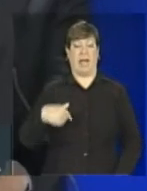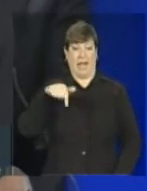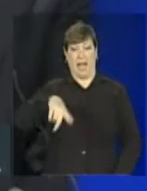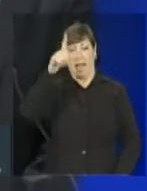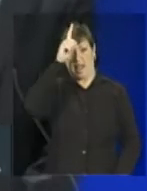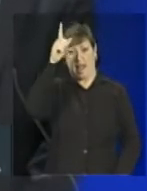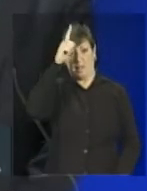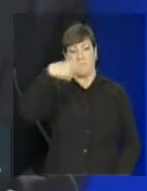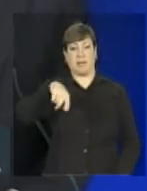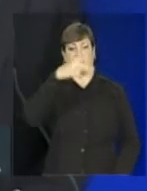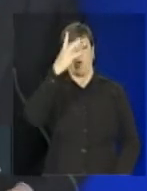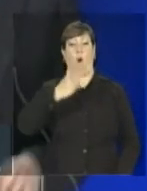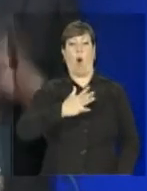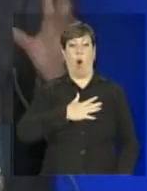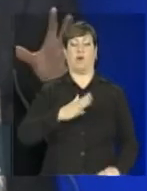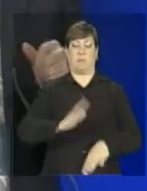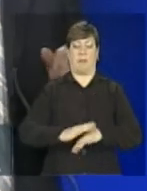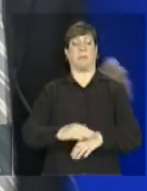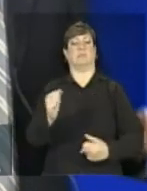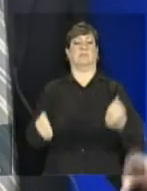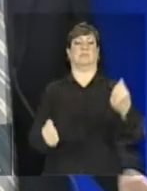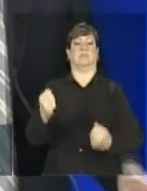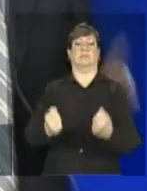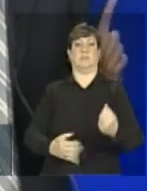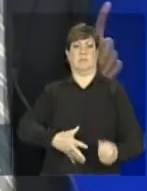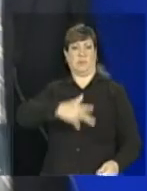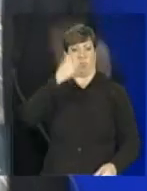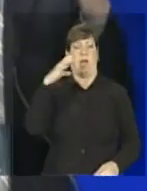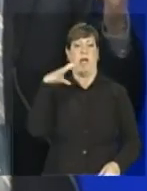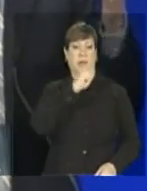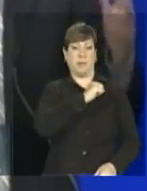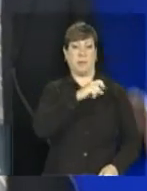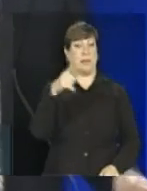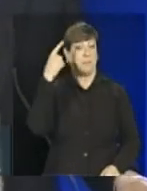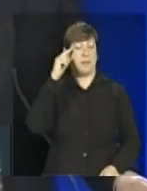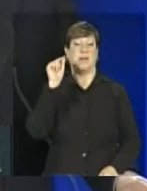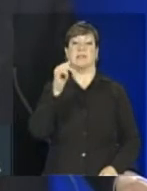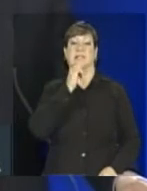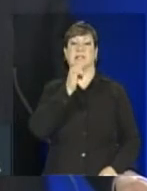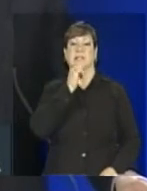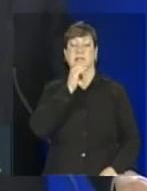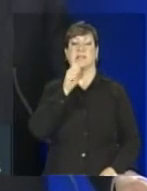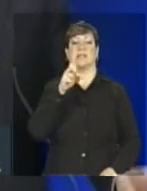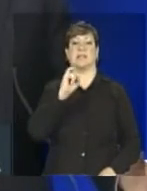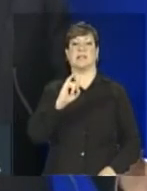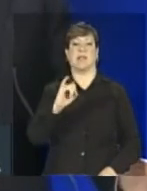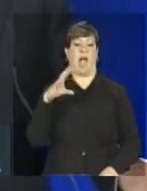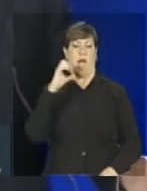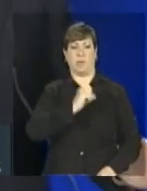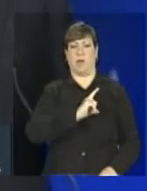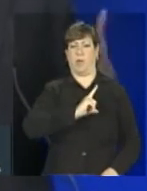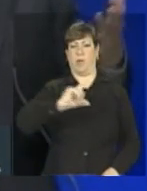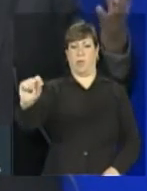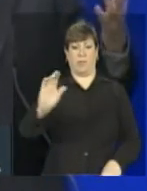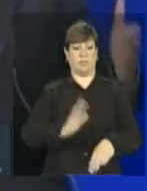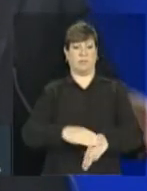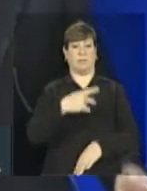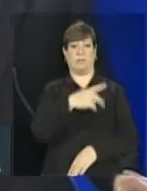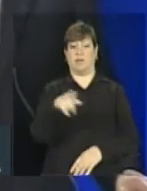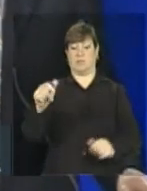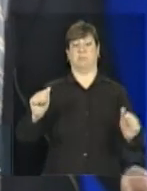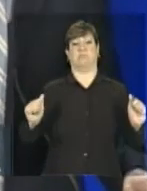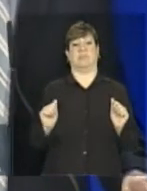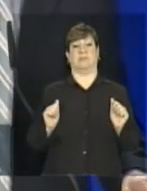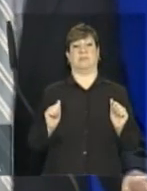pessoas gostam de dirigir e dirigem muito rapidamente. Imaginem serem conduzidos rapidamente pelo automóvel,